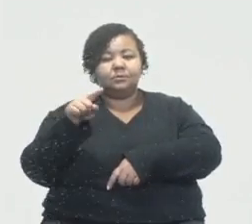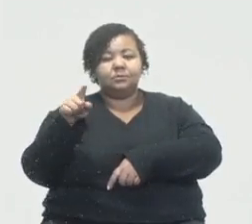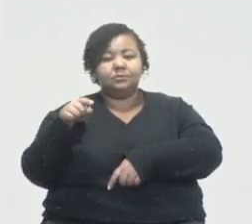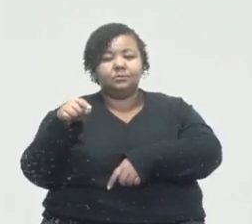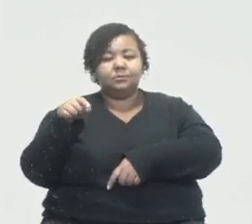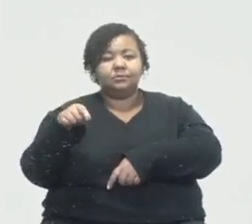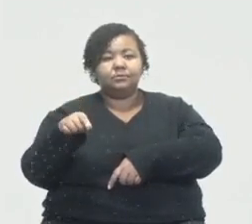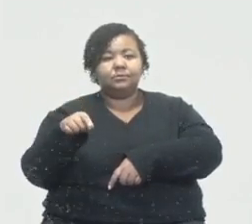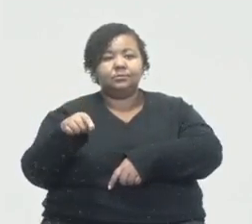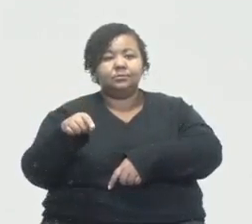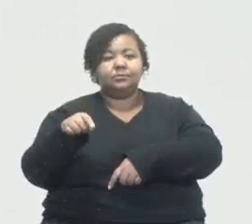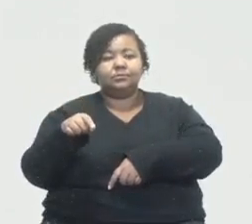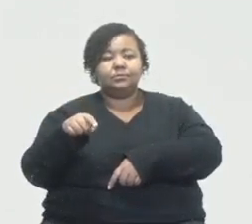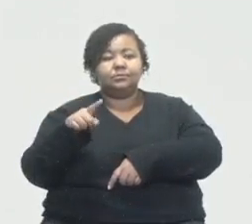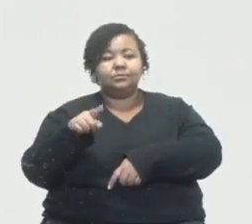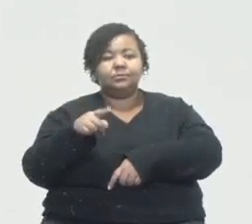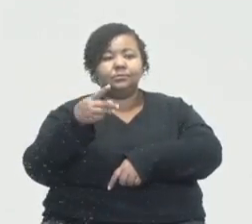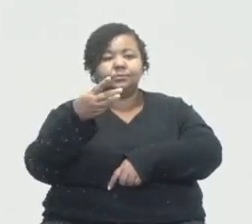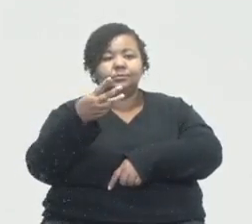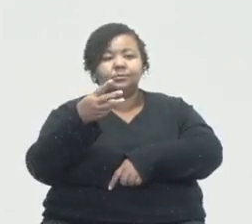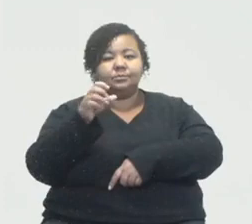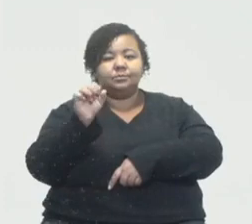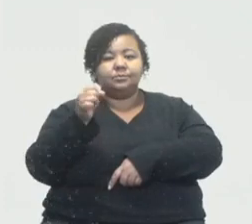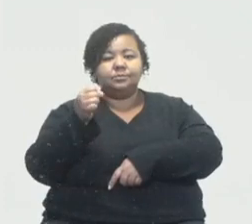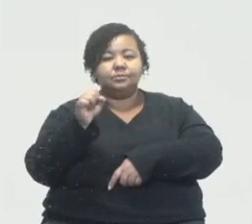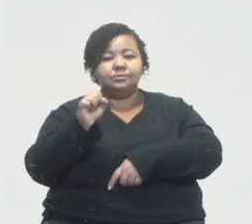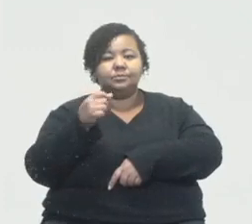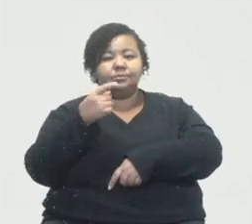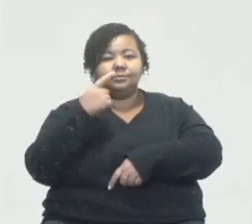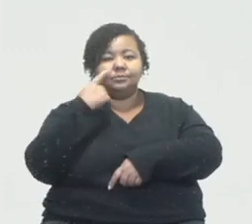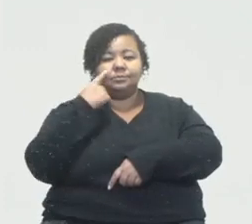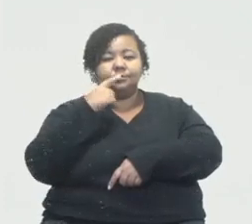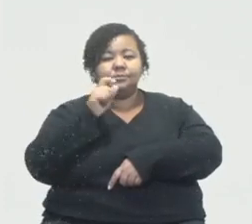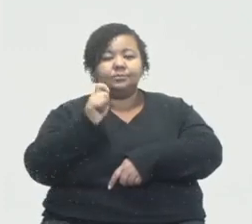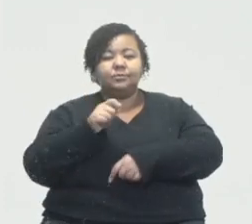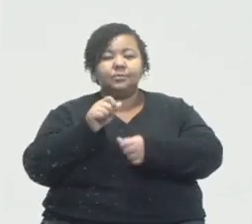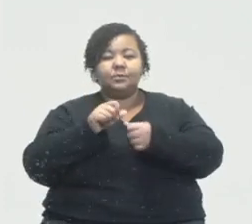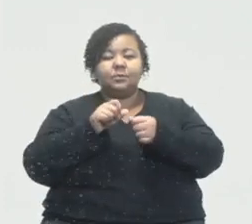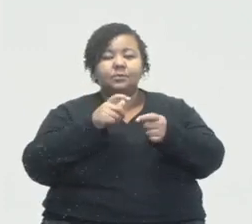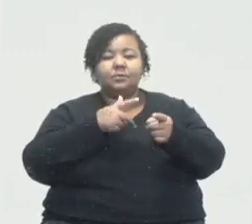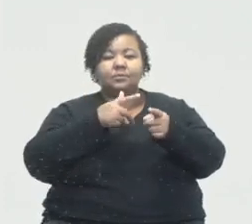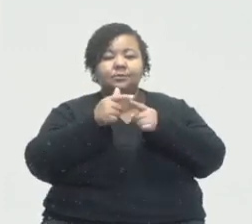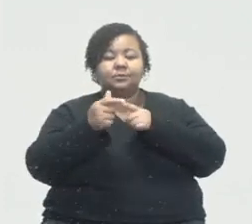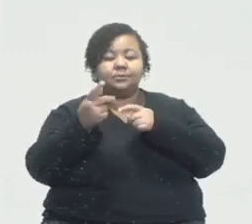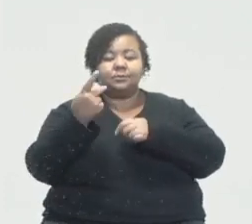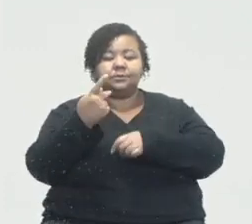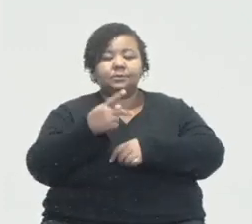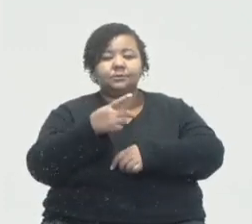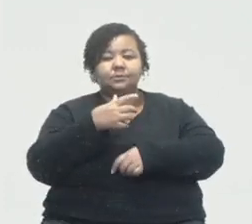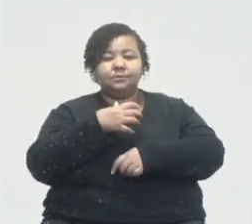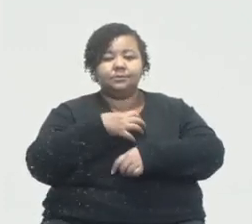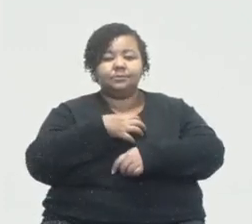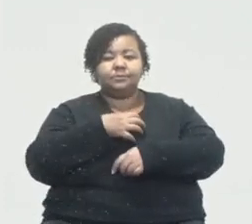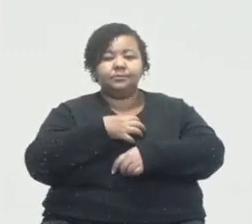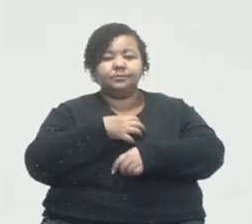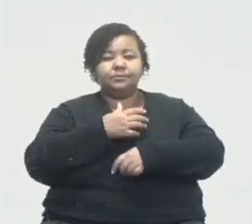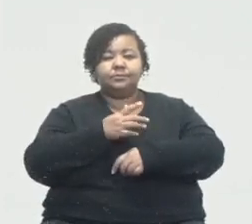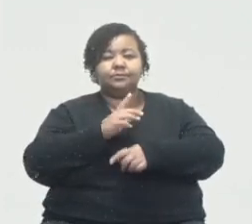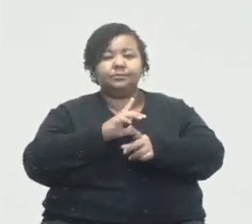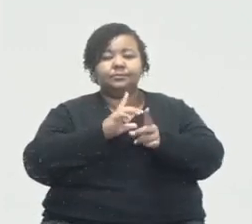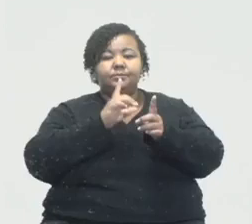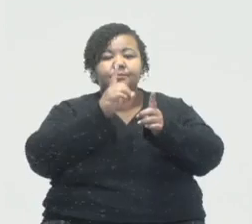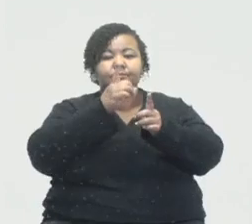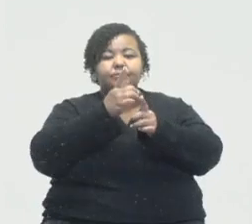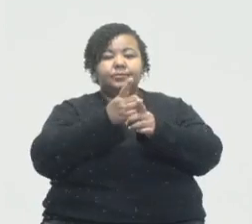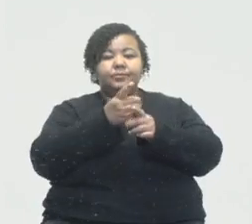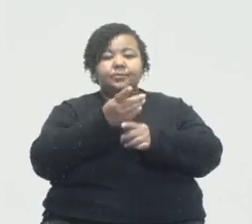igual a 38. Então, a gente pode resolver esse sistema de equações lineares 2 por 2 e